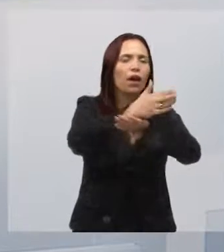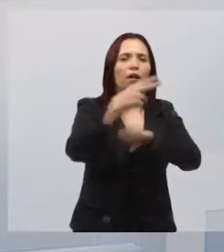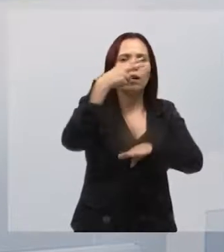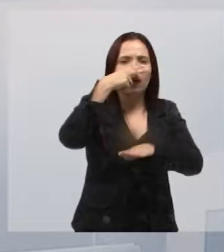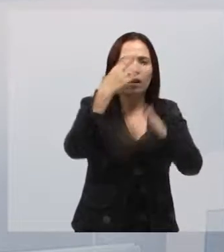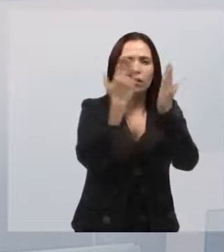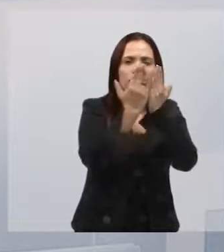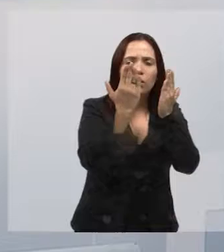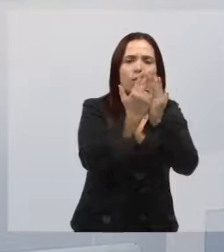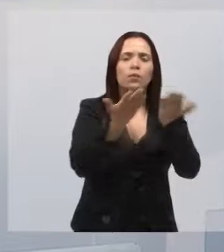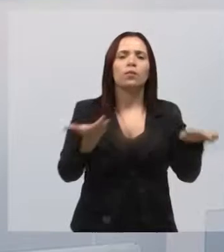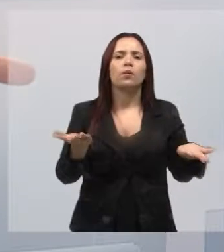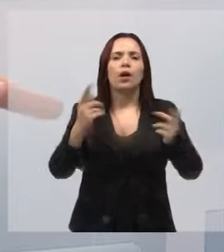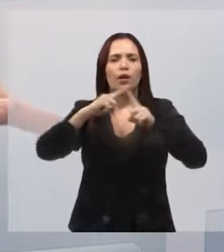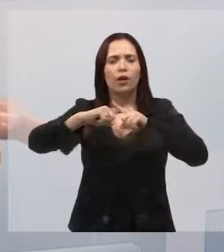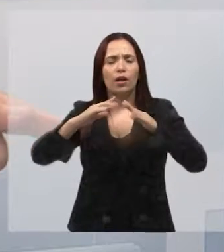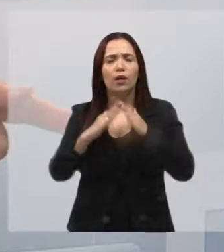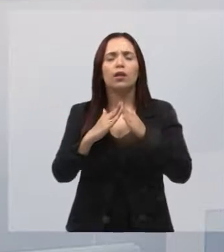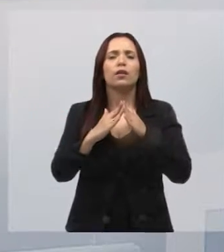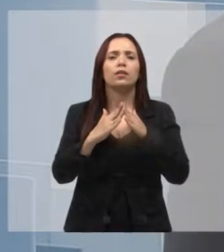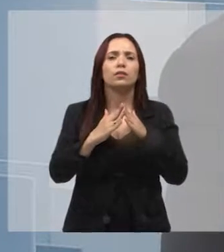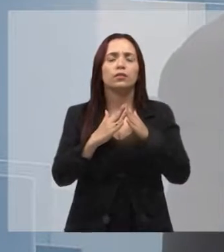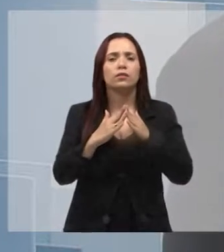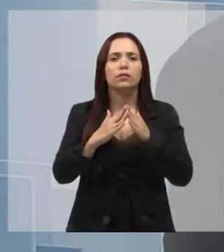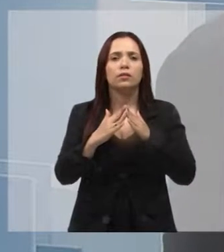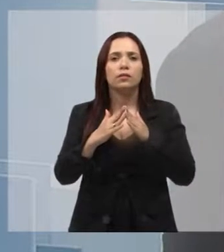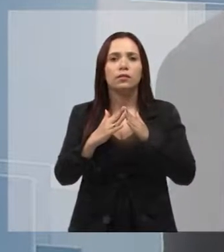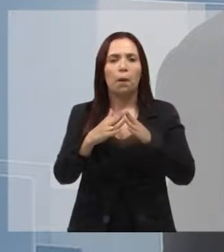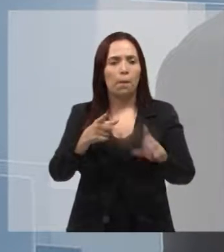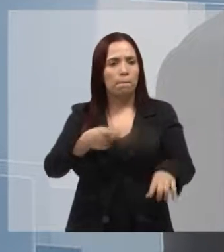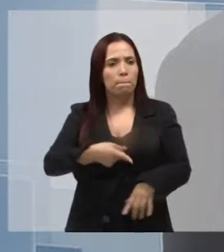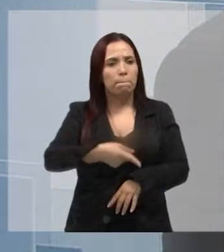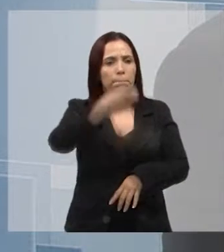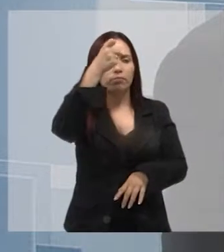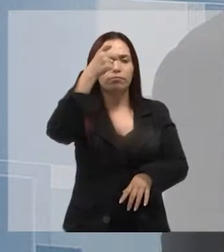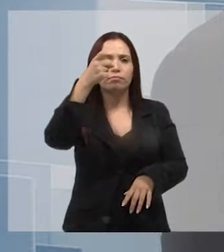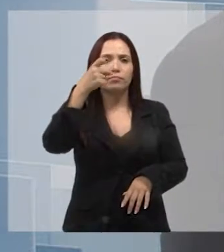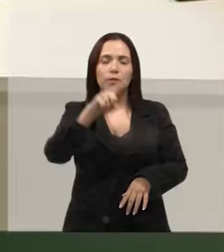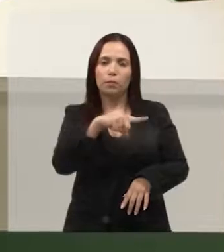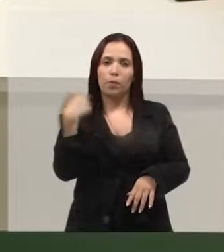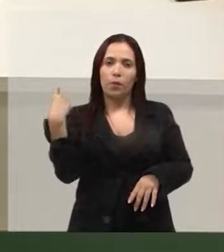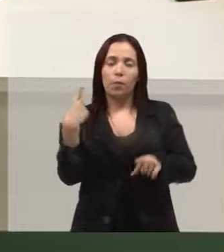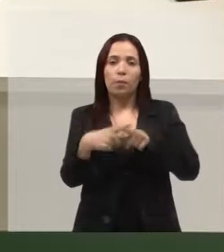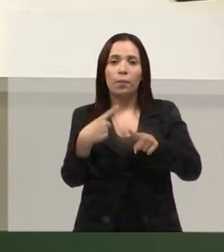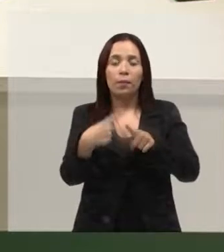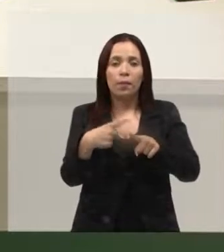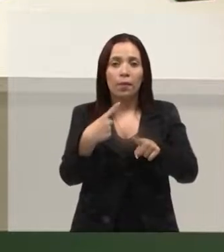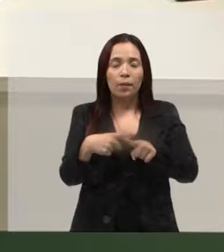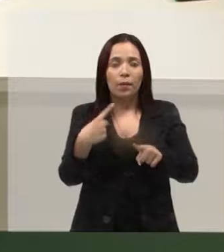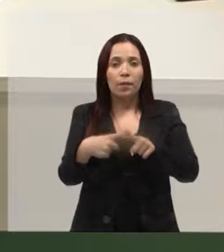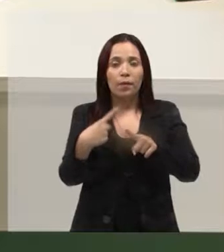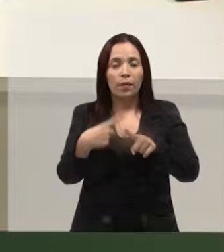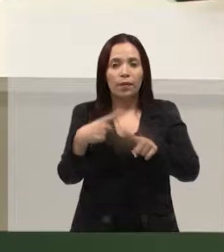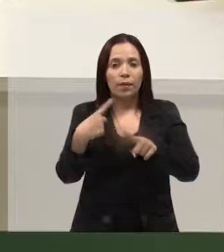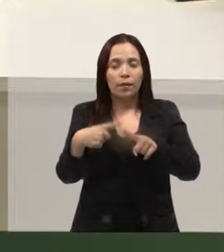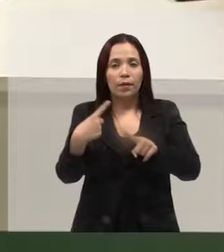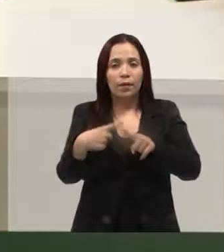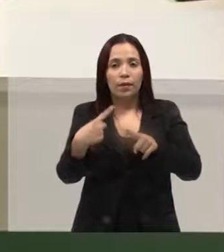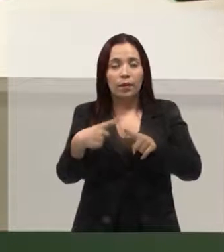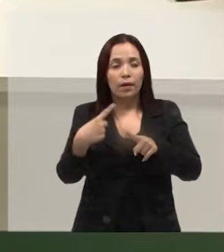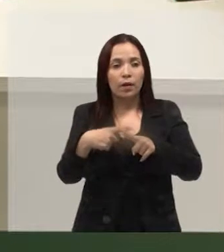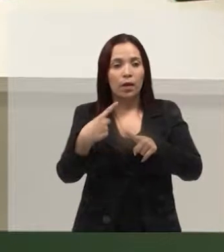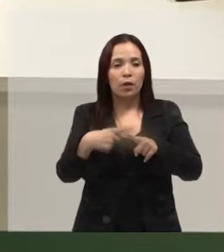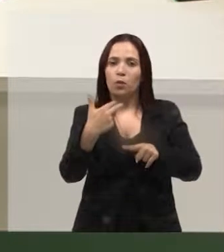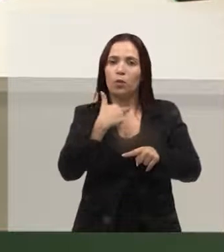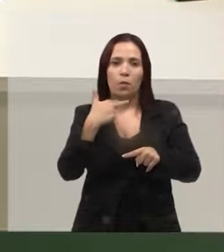para um culto, a mãe, e às vezes na saída do culto é morto, né? Porque foi para uma igreja ou foi para qualquer outra coisa.